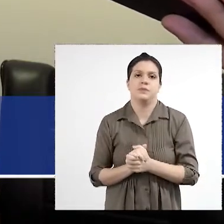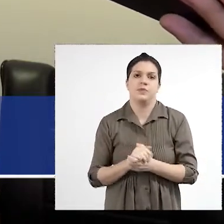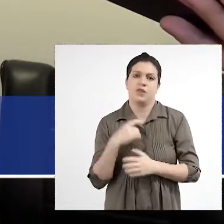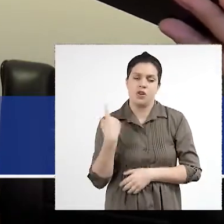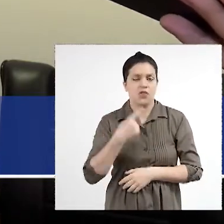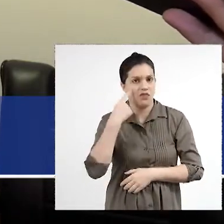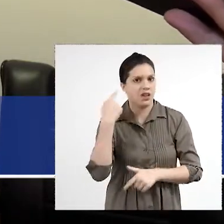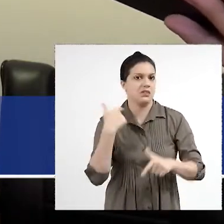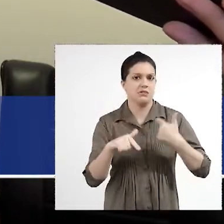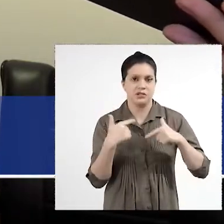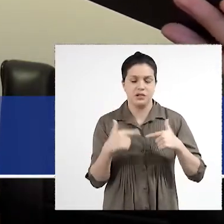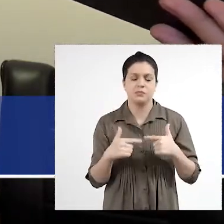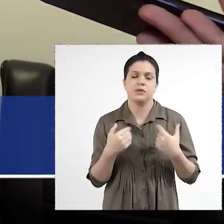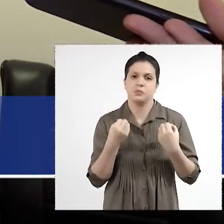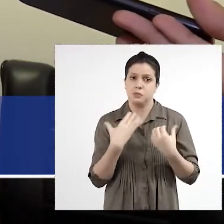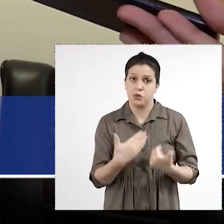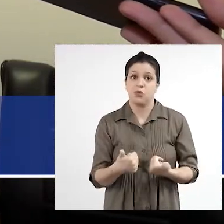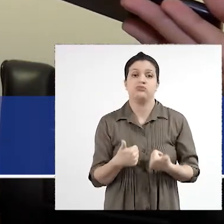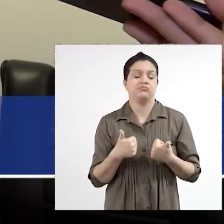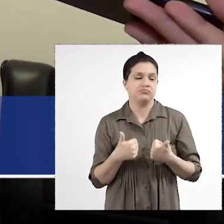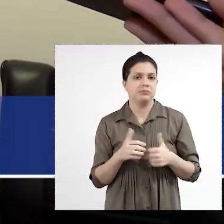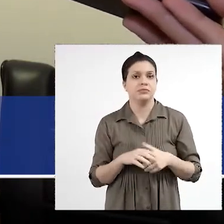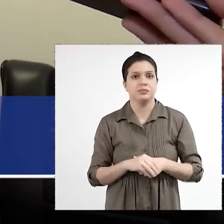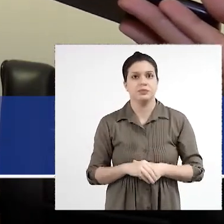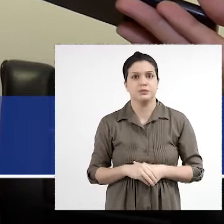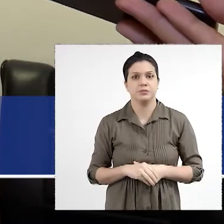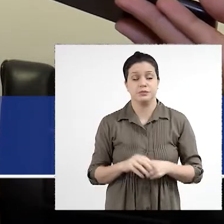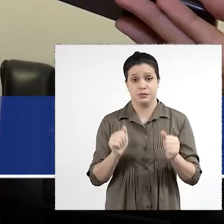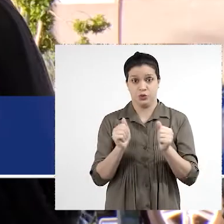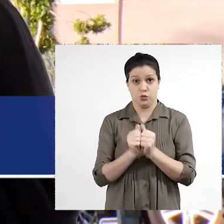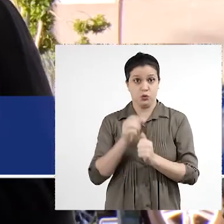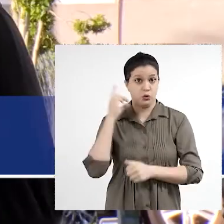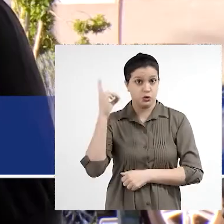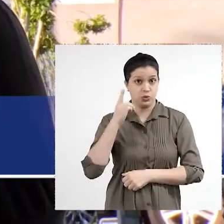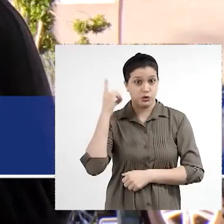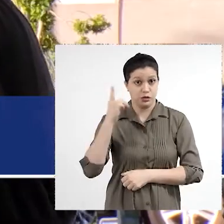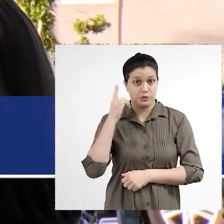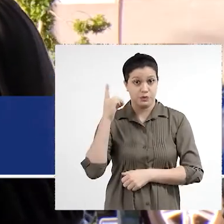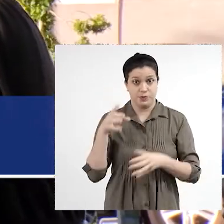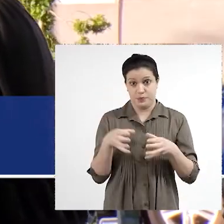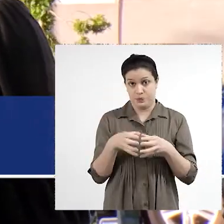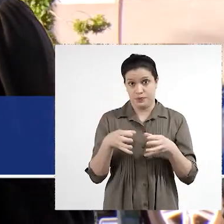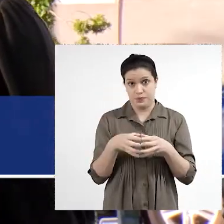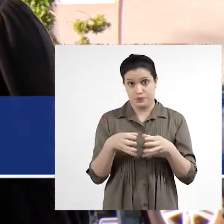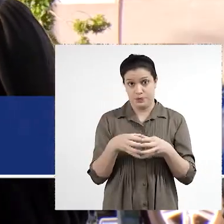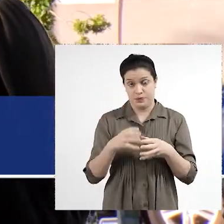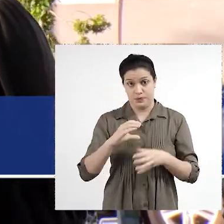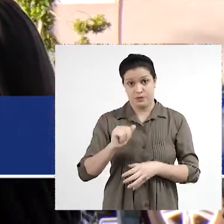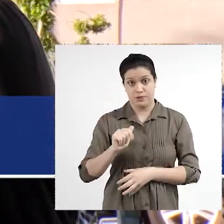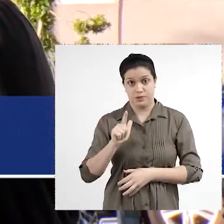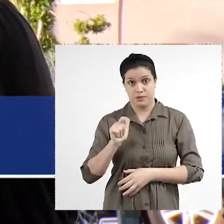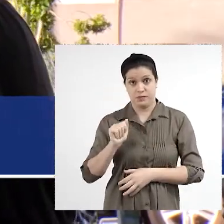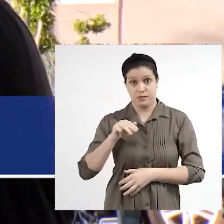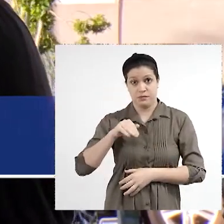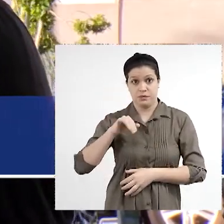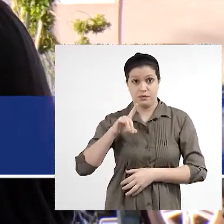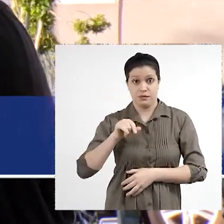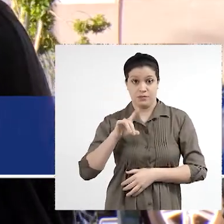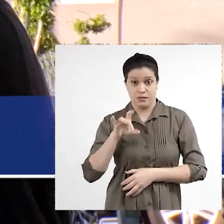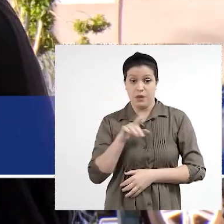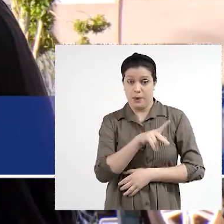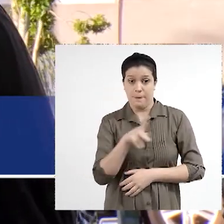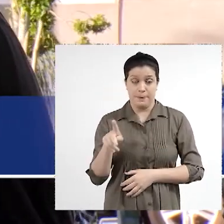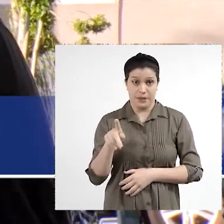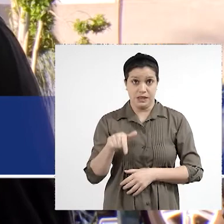longe, mas a gente está vendo o trabalho, então isso tudo é elogiável. Junto com os deputados integrantes da Comissão de